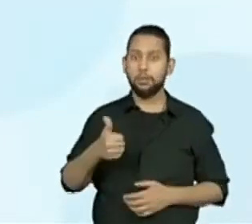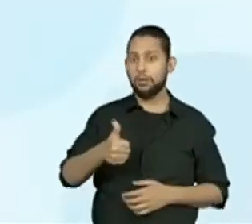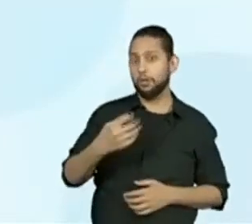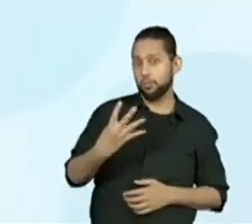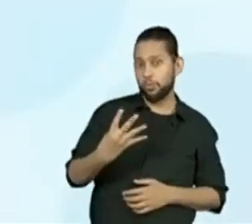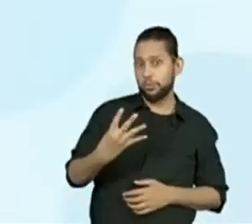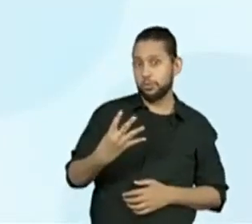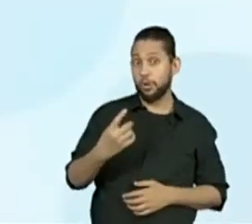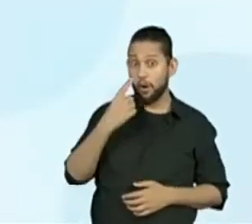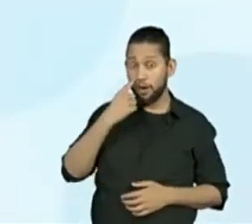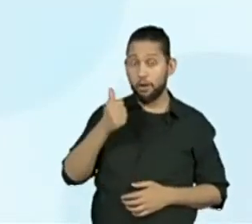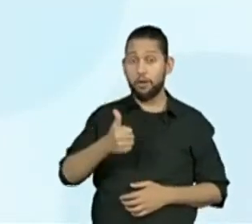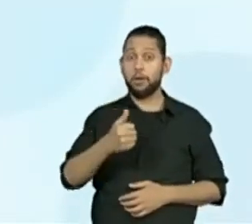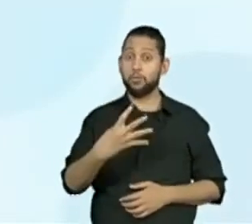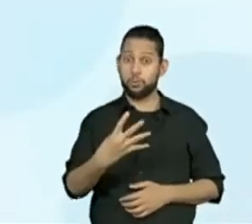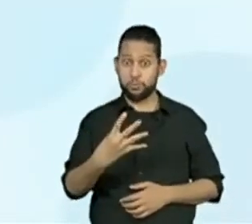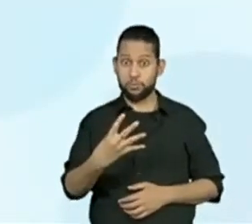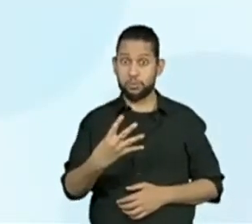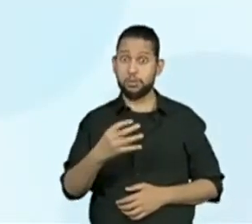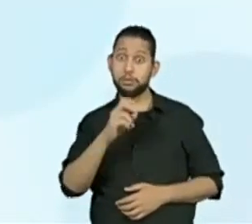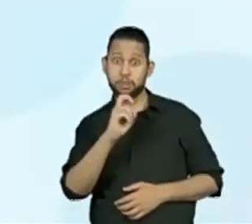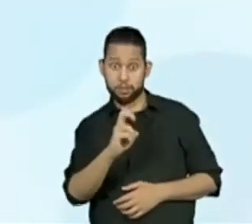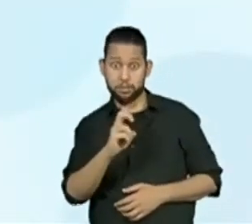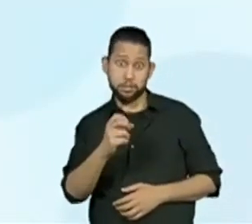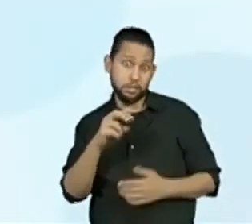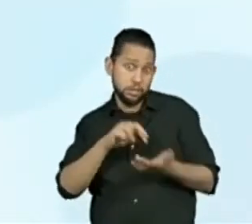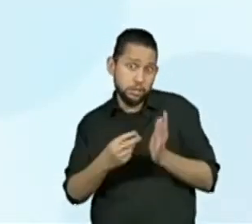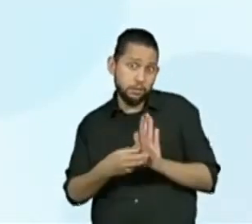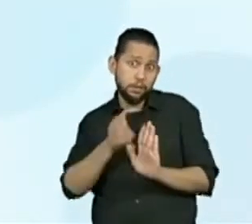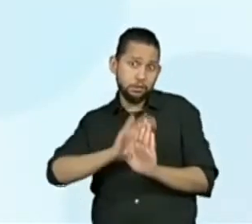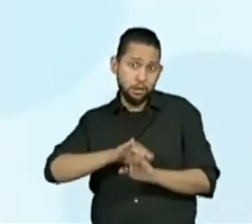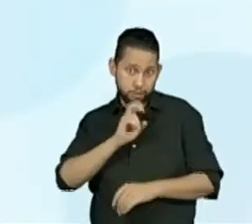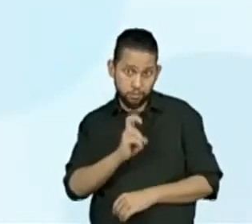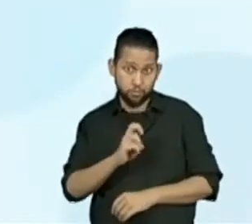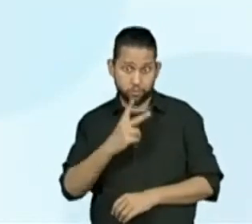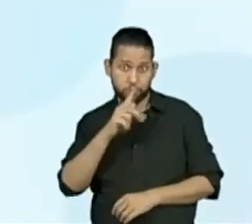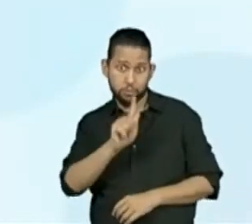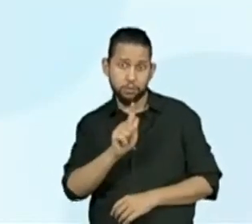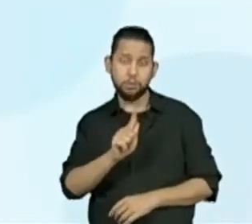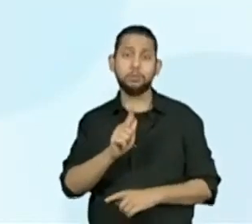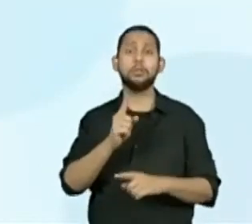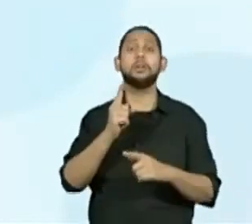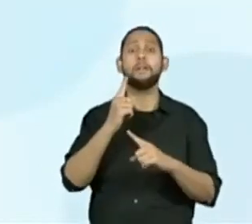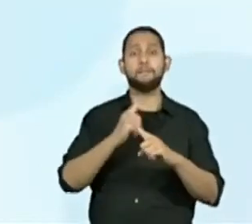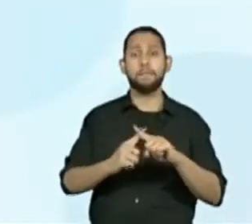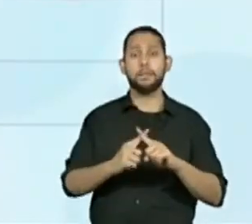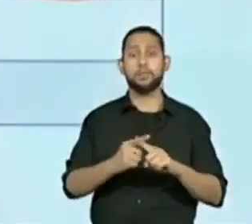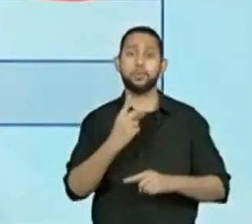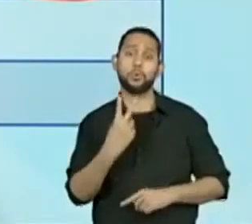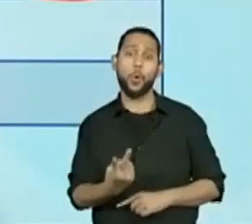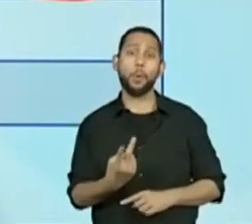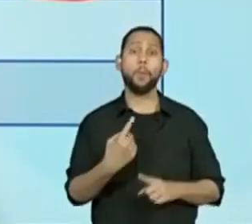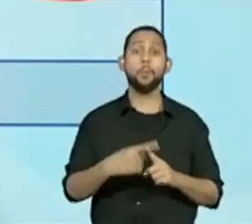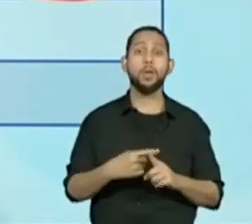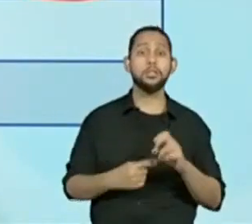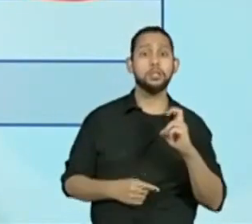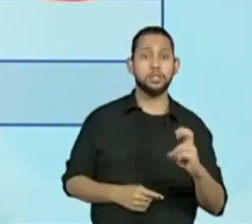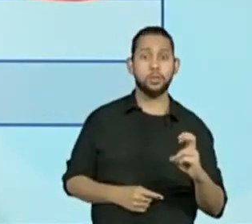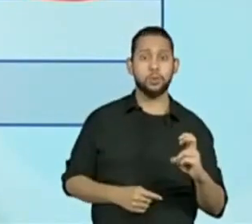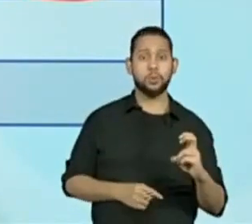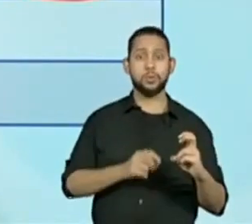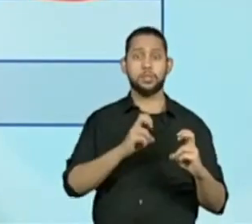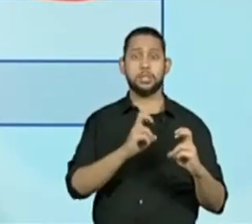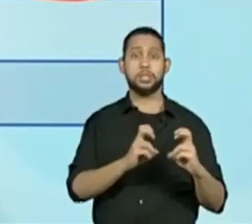14 que é o valor de 5 kilos por dois né porque cinco